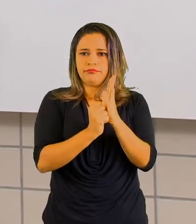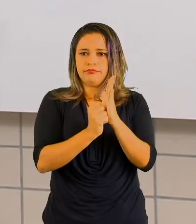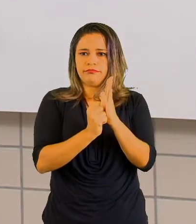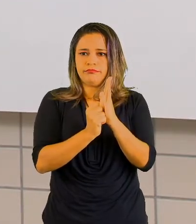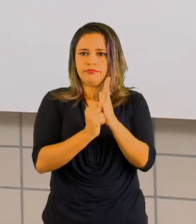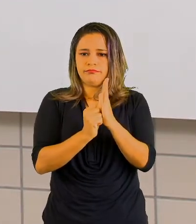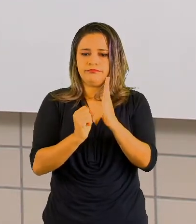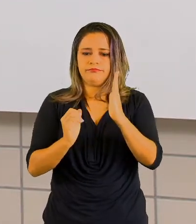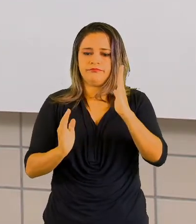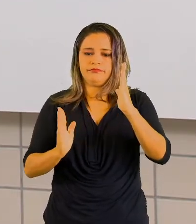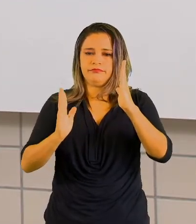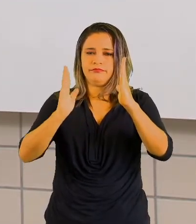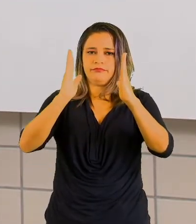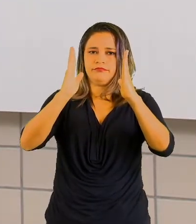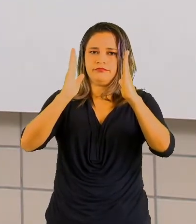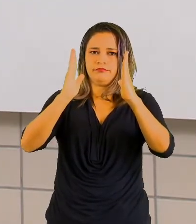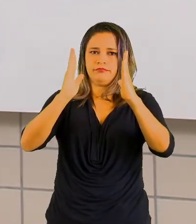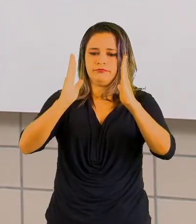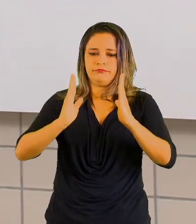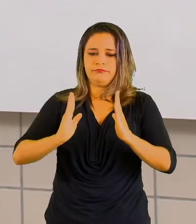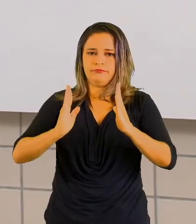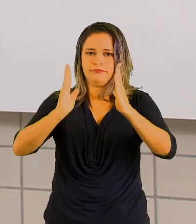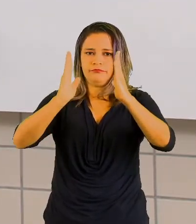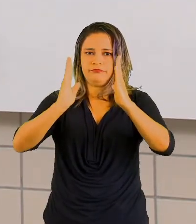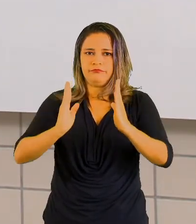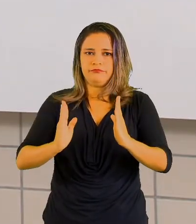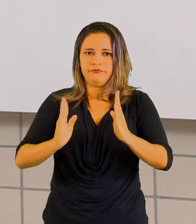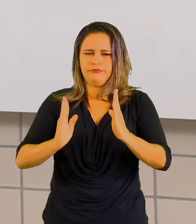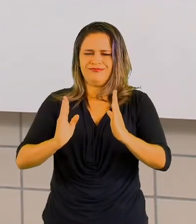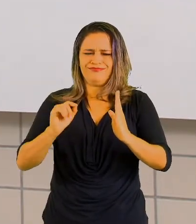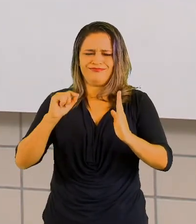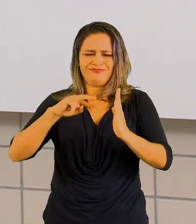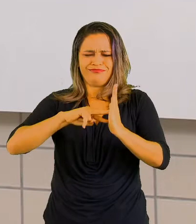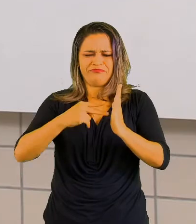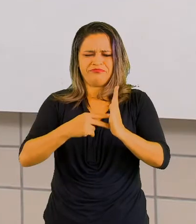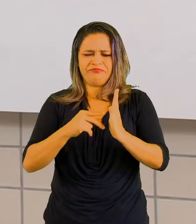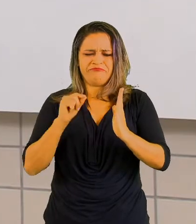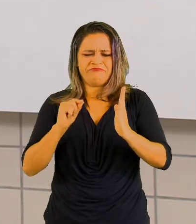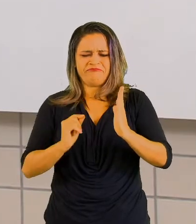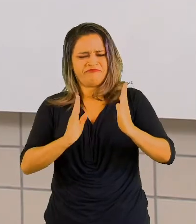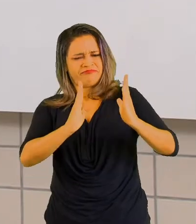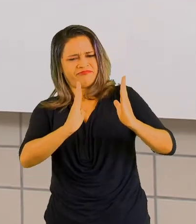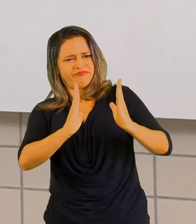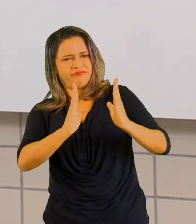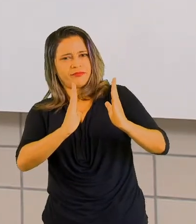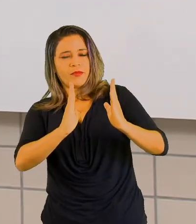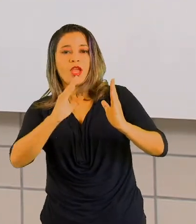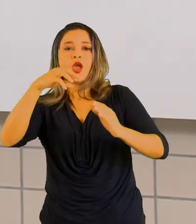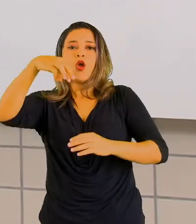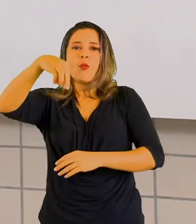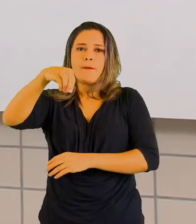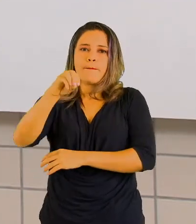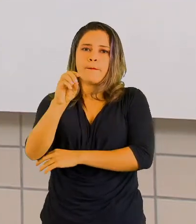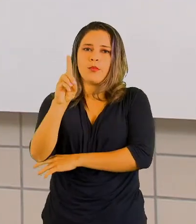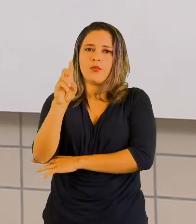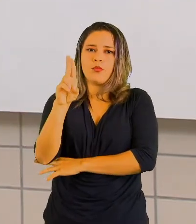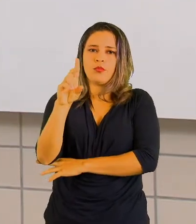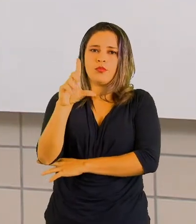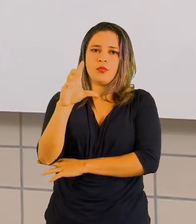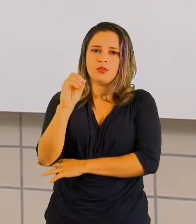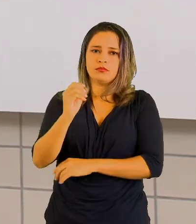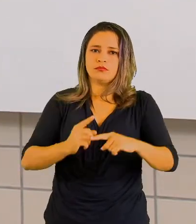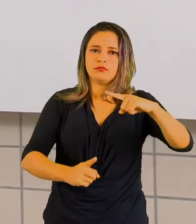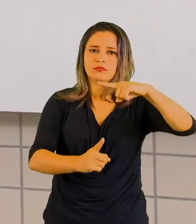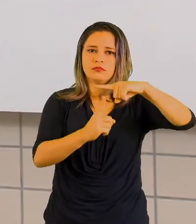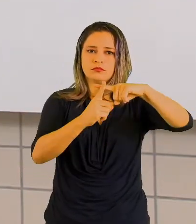essas 2 barras verticais. O que significa isso aqui? A gente lê isso como o módulo de mais 2, o módulo